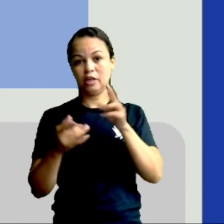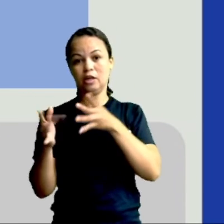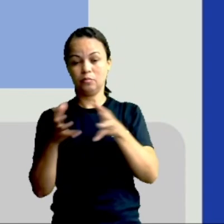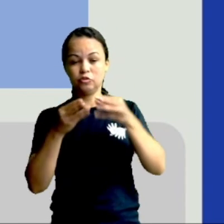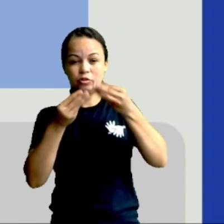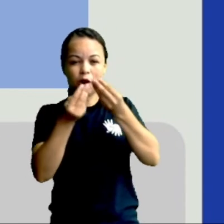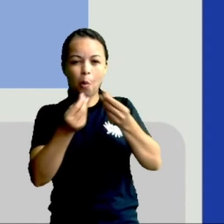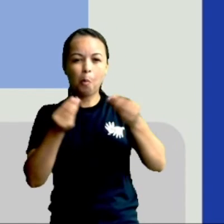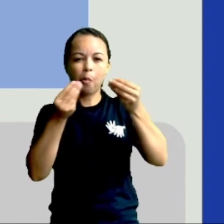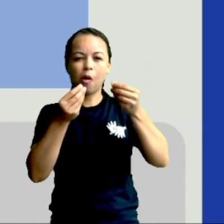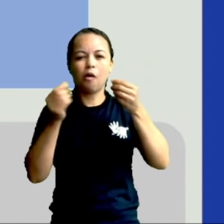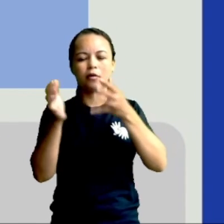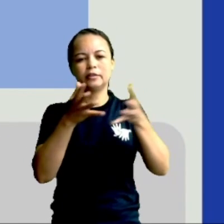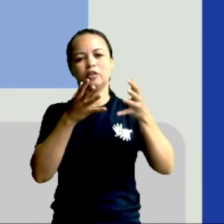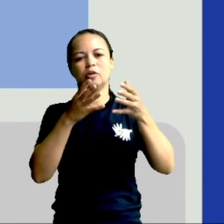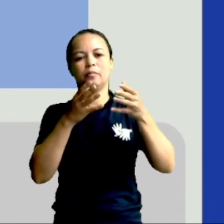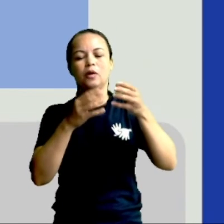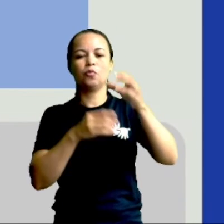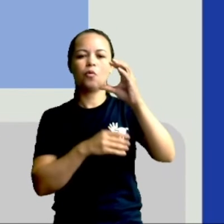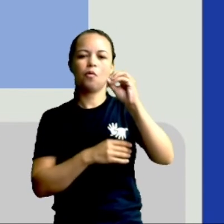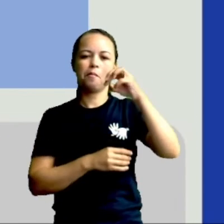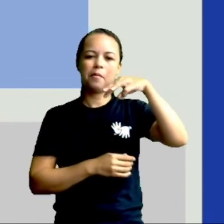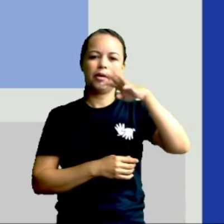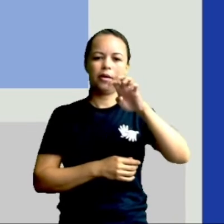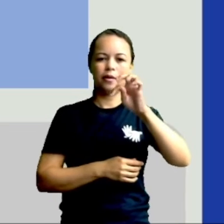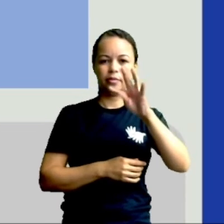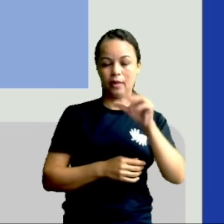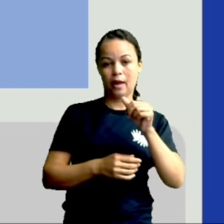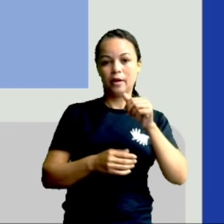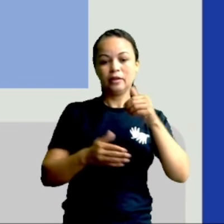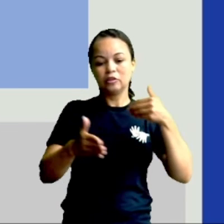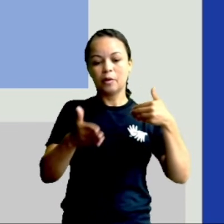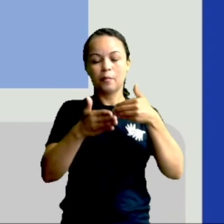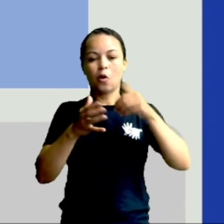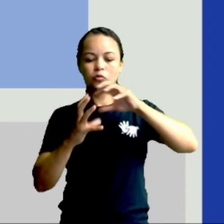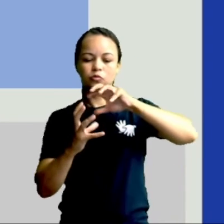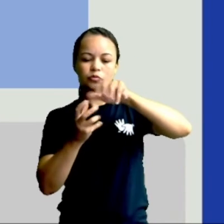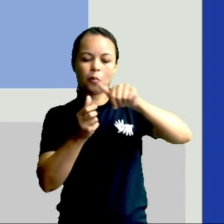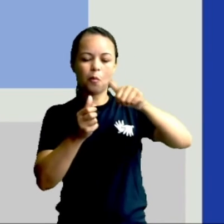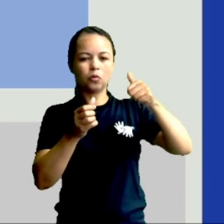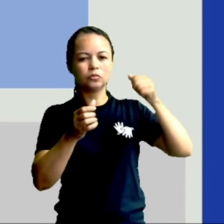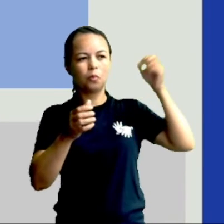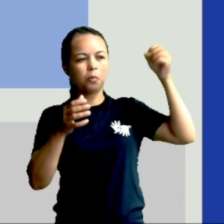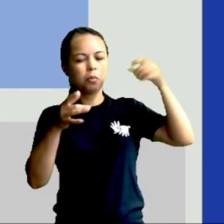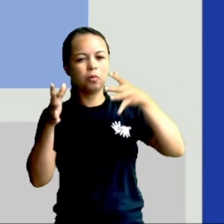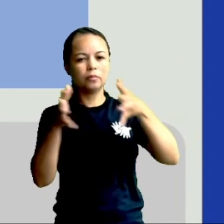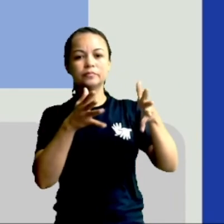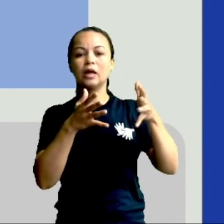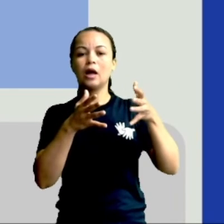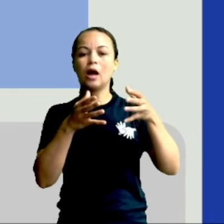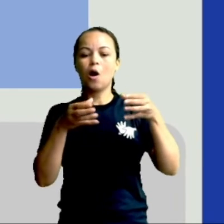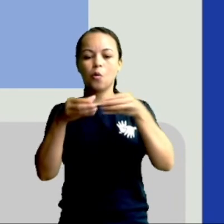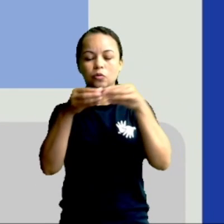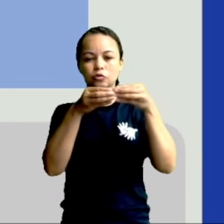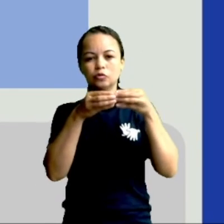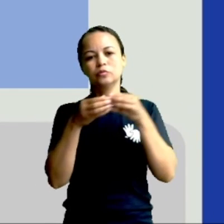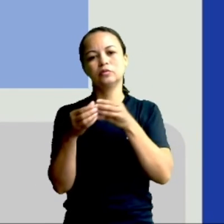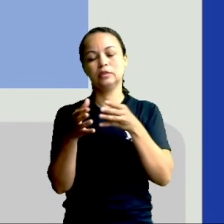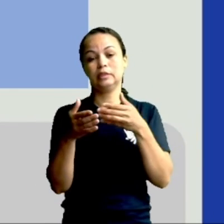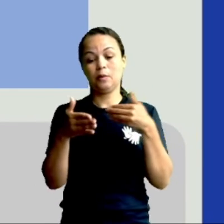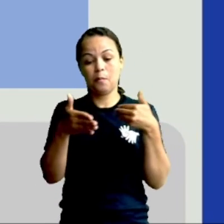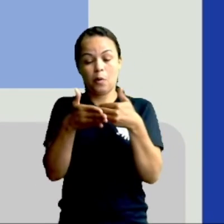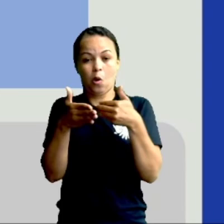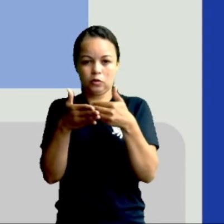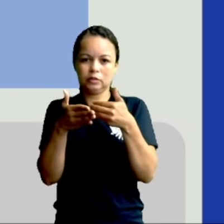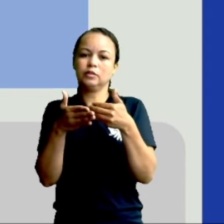que passam pela órbita do planeta Terra. Vimos que a conjunção de astros são quando os astros estão